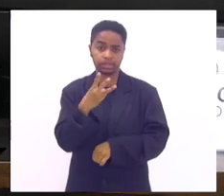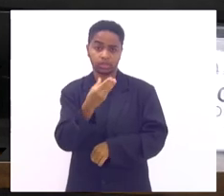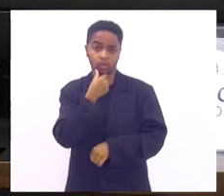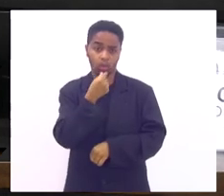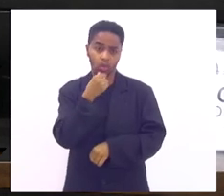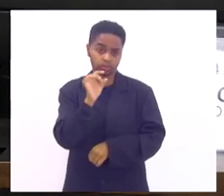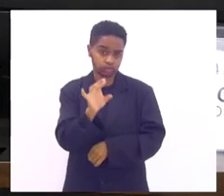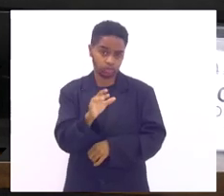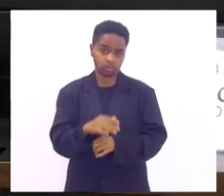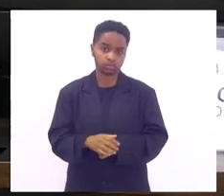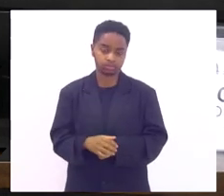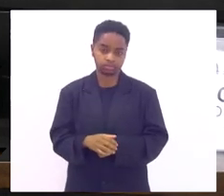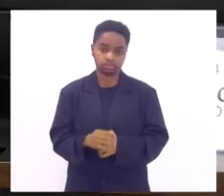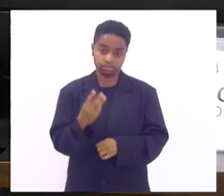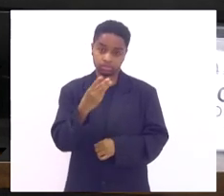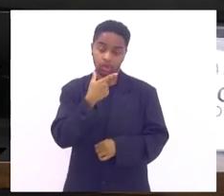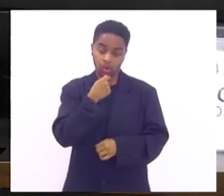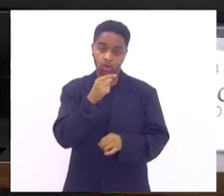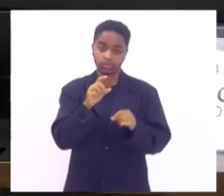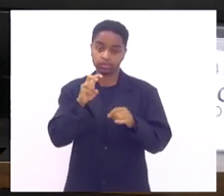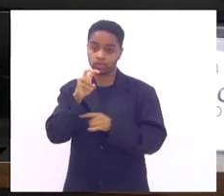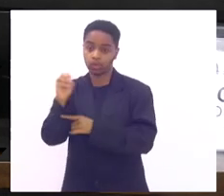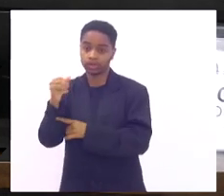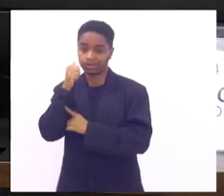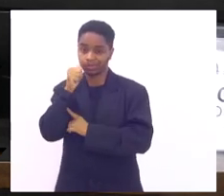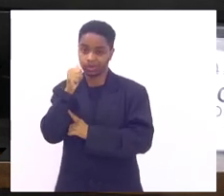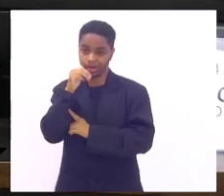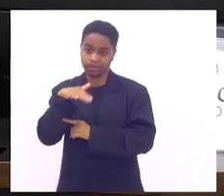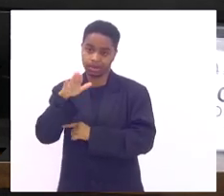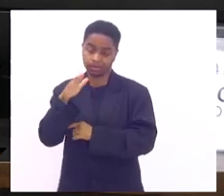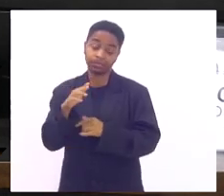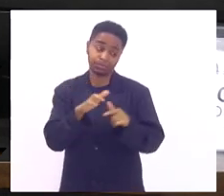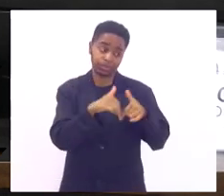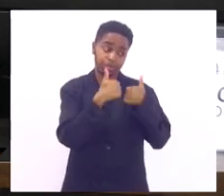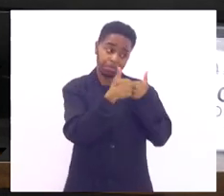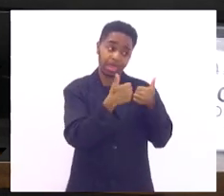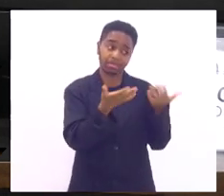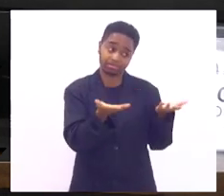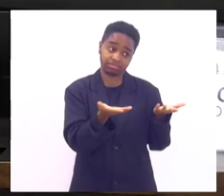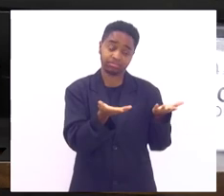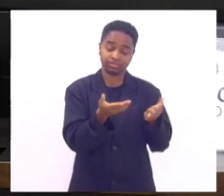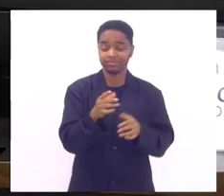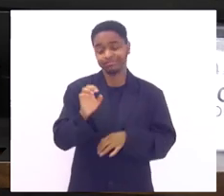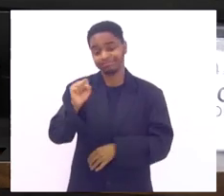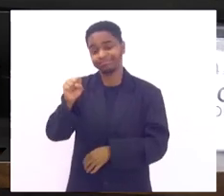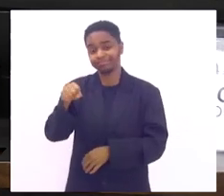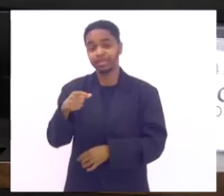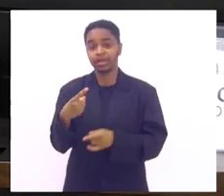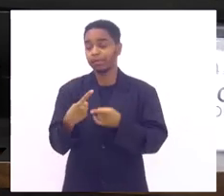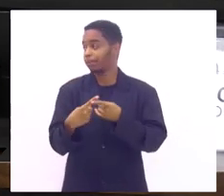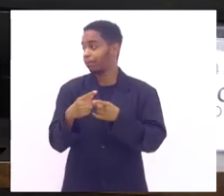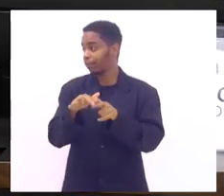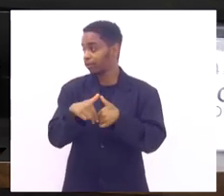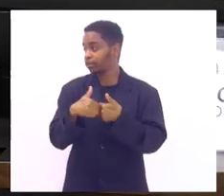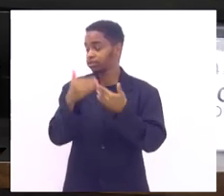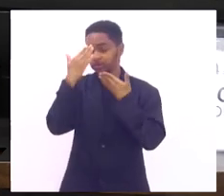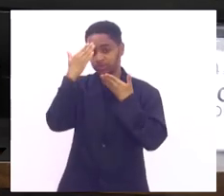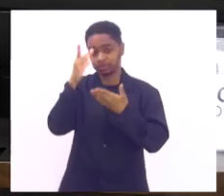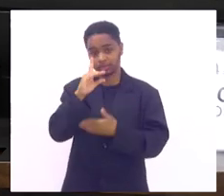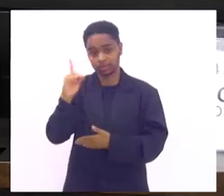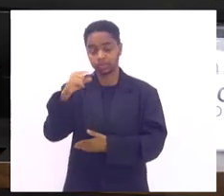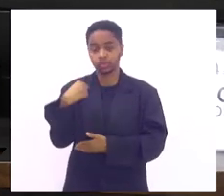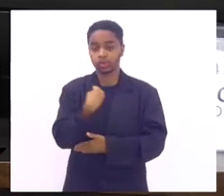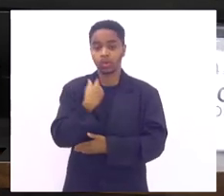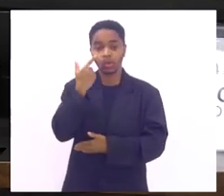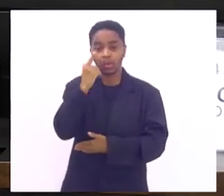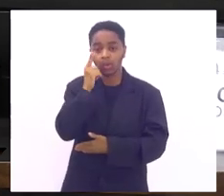só. 3 homens, de mais de 50 colaboradores. Por isso que vai bem, né? Isso aí, por isso que graças a Deus está caminhando.